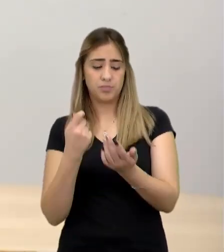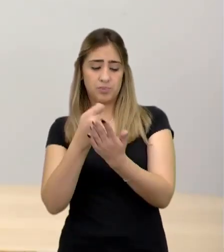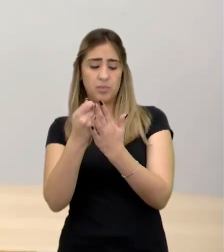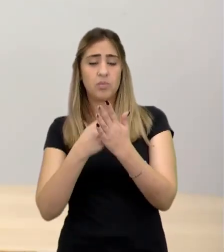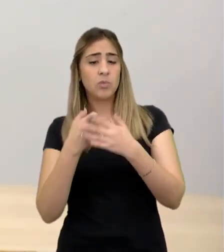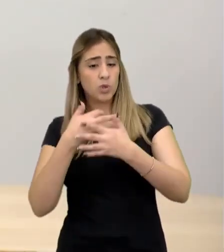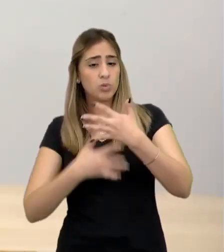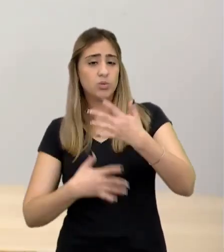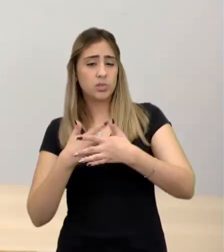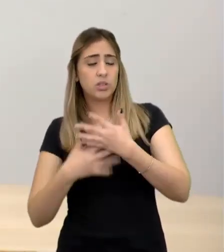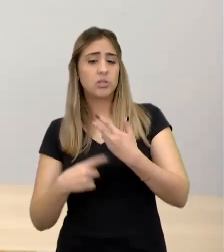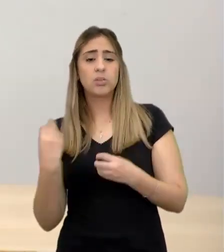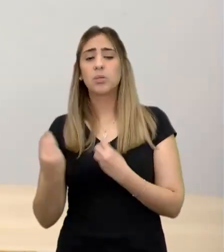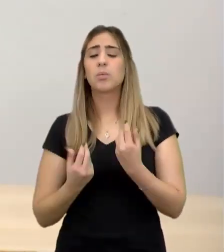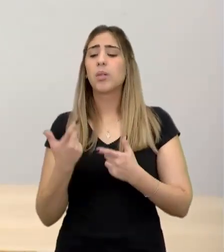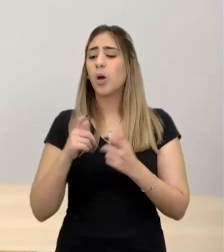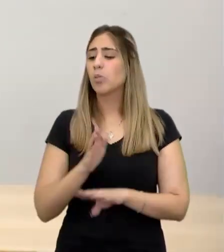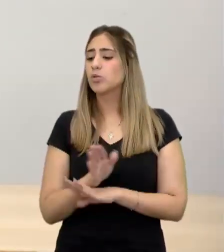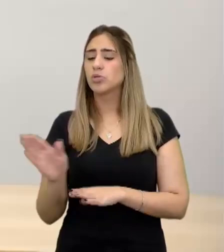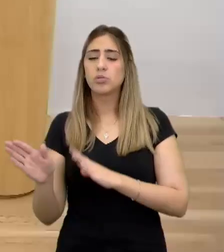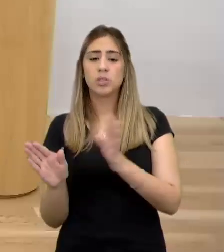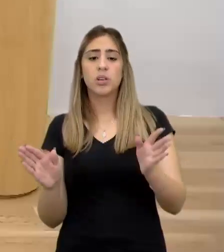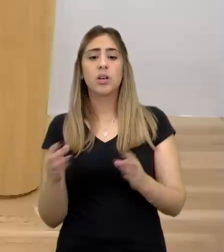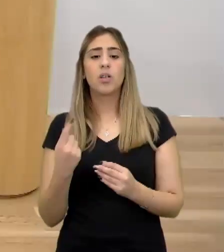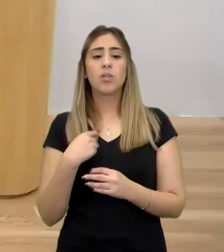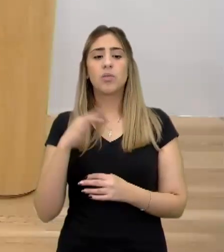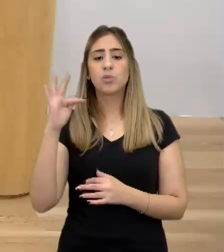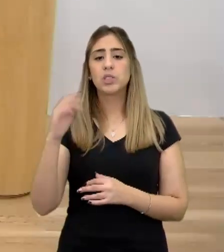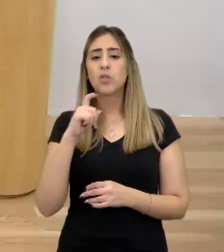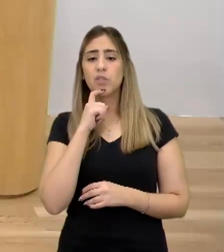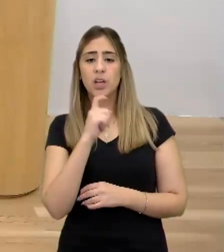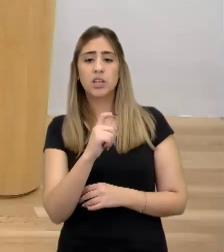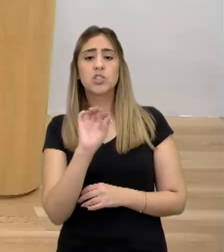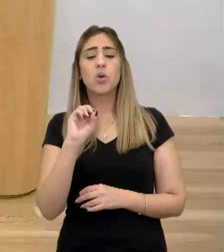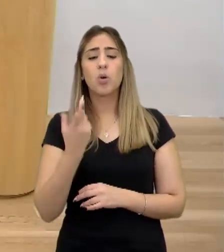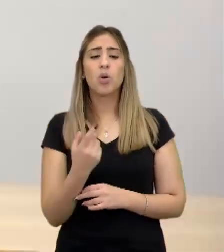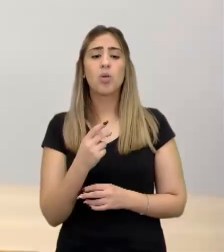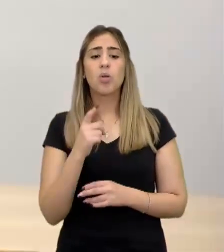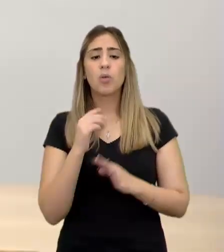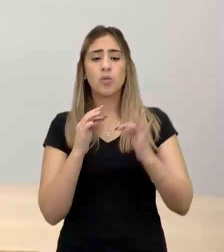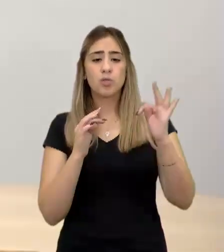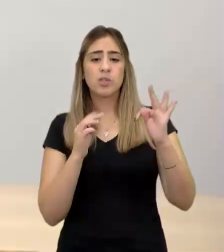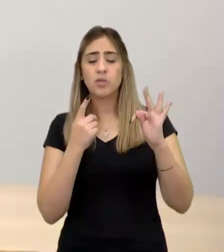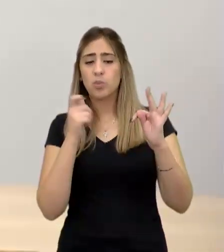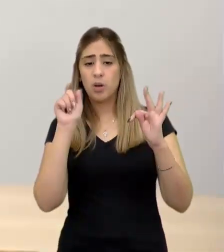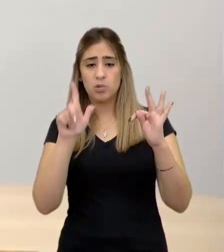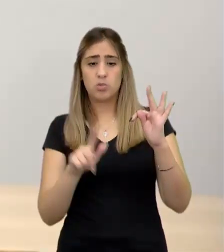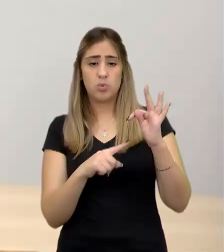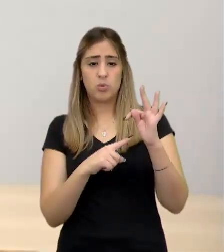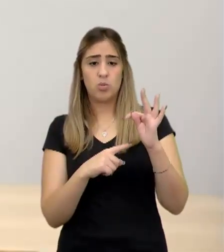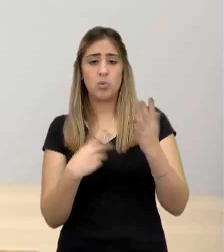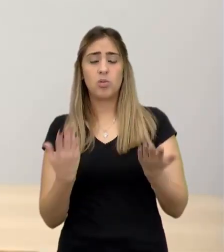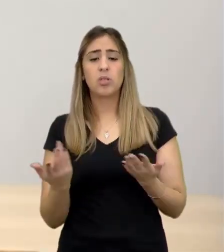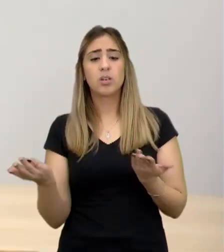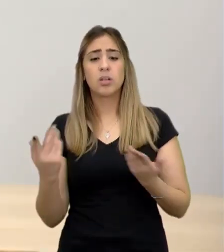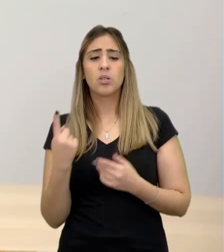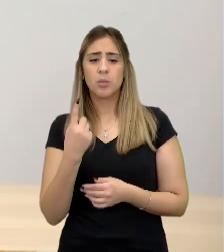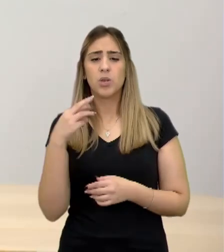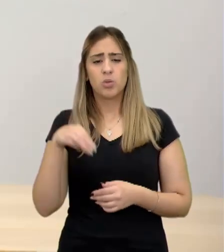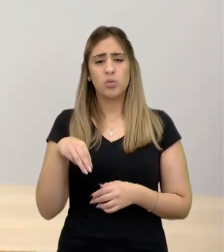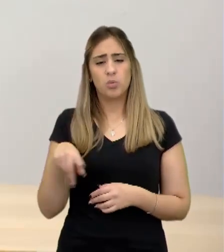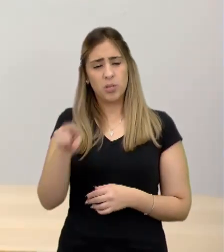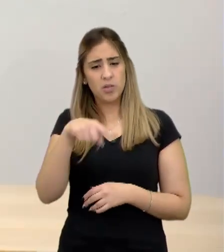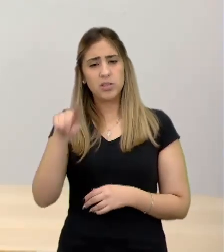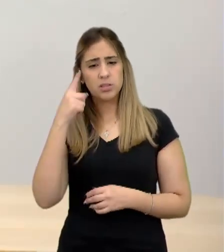para a gente lá no chat para onde que vai a função verde e para onde que vai a função azul. Então, pessoal,